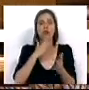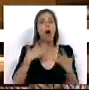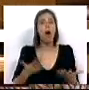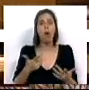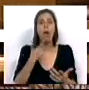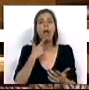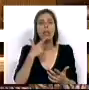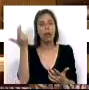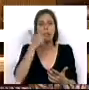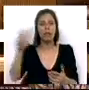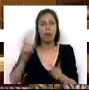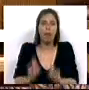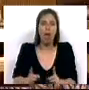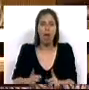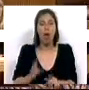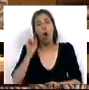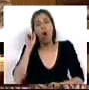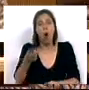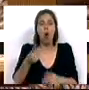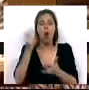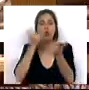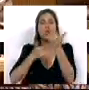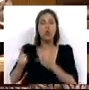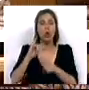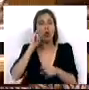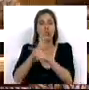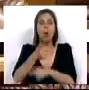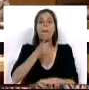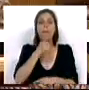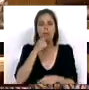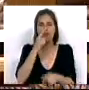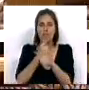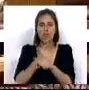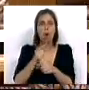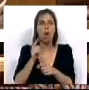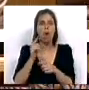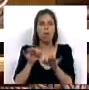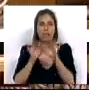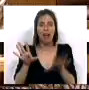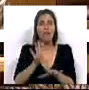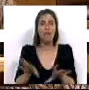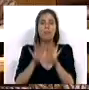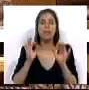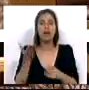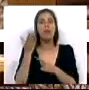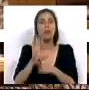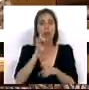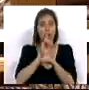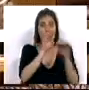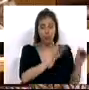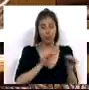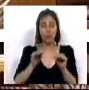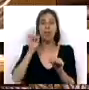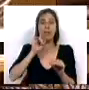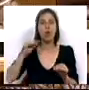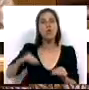agora passam a definitivas, ou então são substituídas por outras medidas com o mesmo peso. Por exemplo, o que repuserem dos